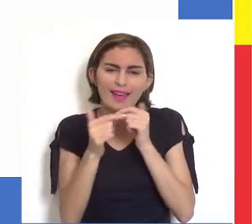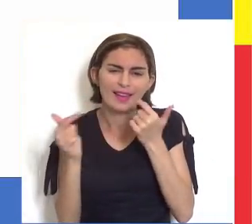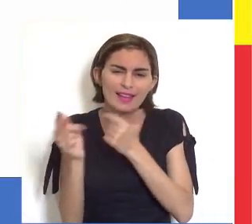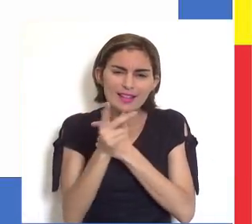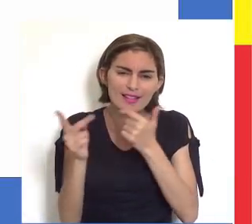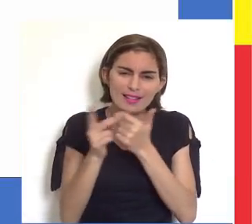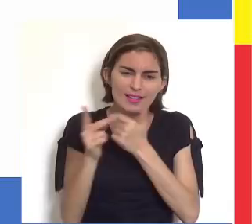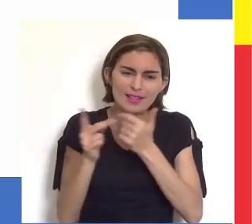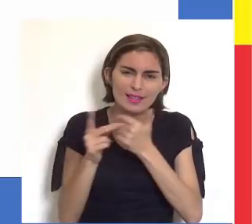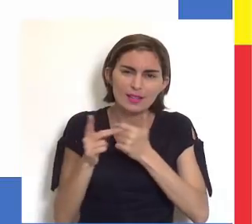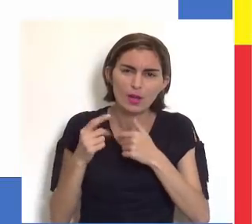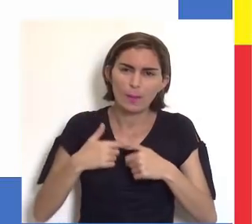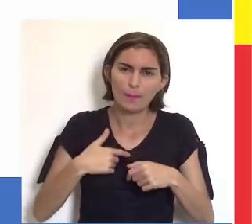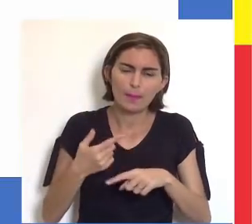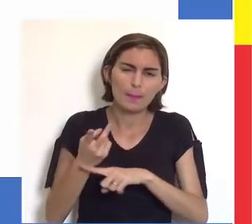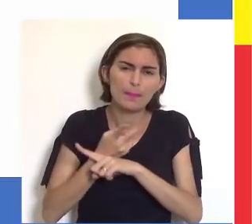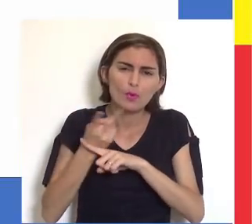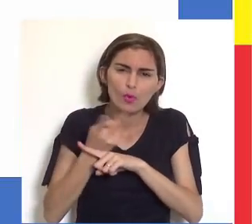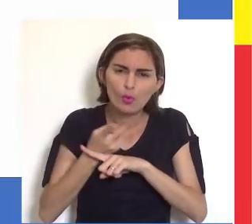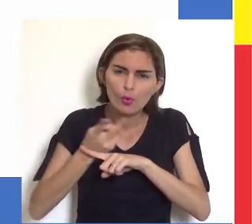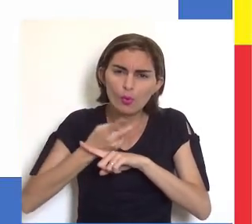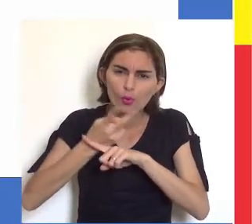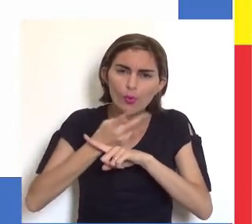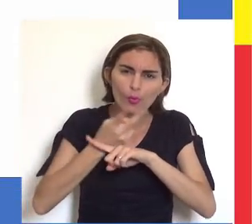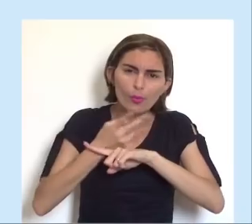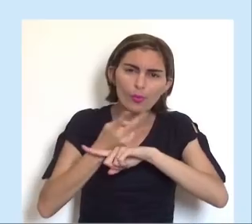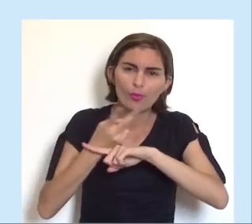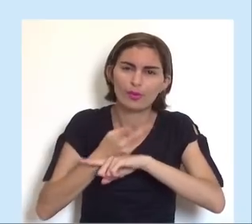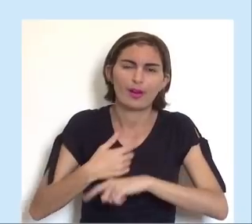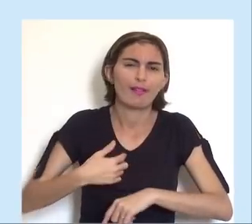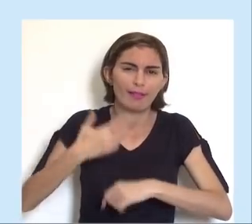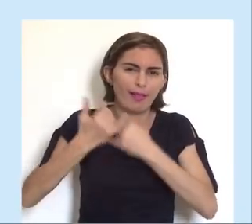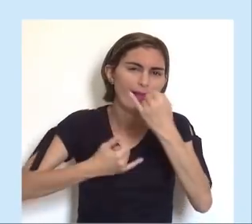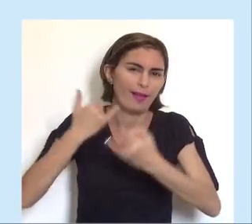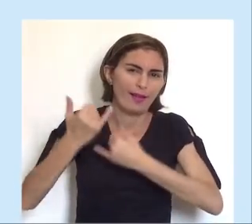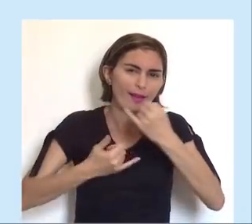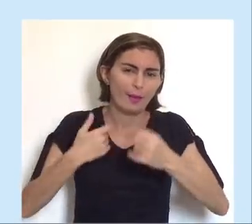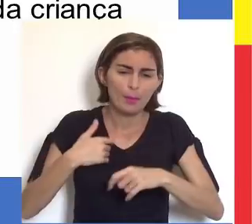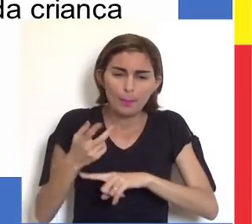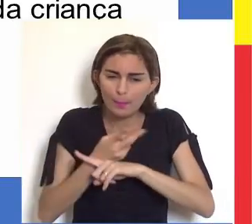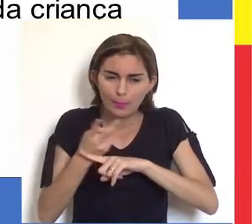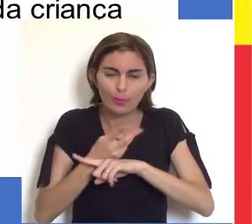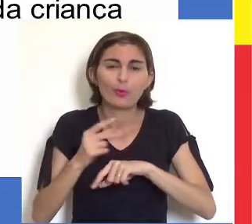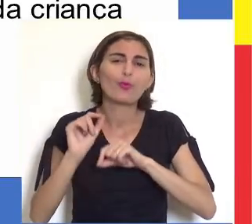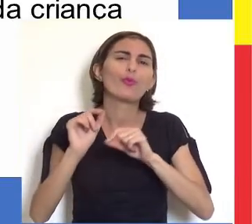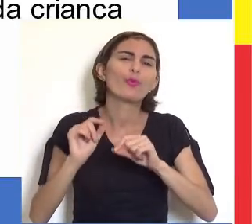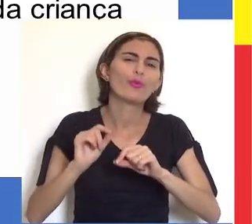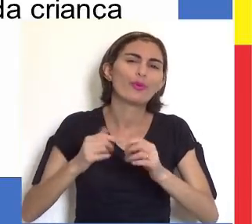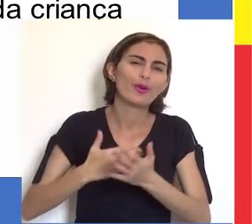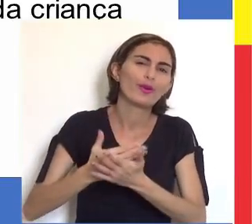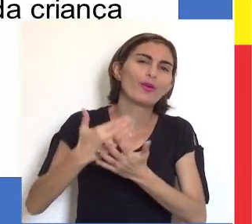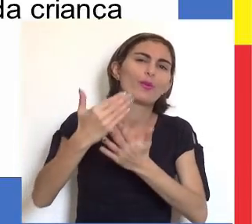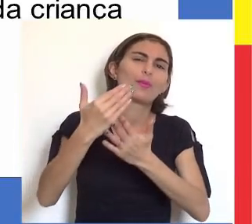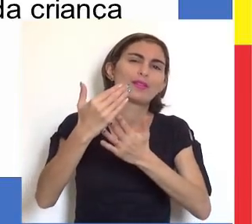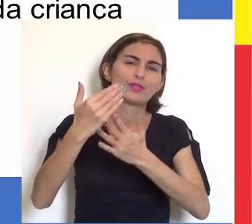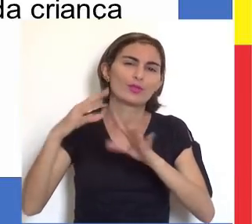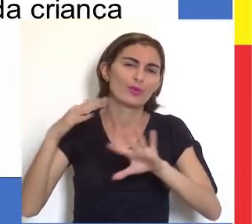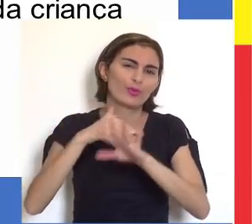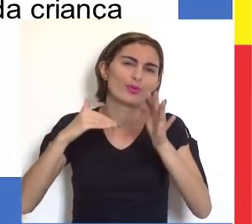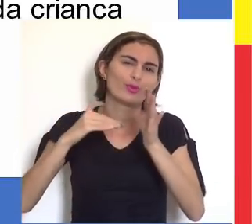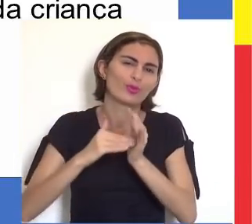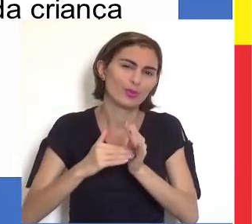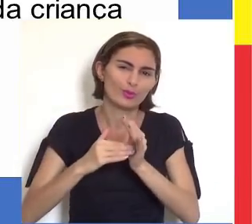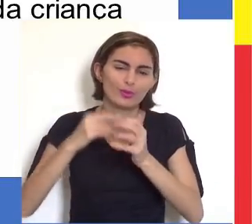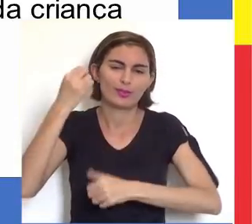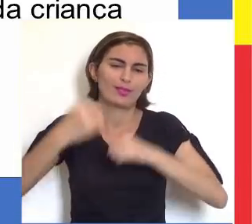me procurando. A trela da criança. A minha pergunta para você é, o que deu origem a todos os fatos que